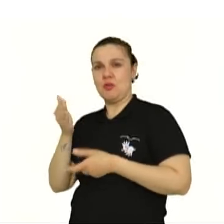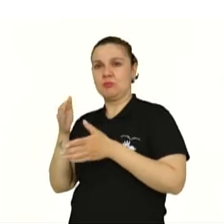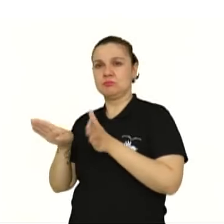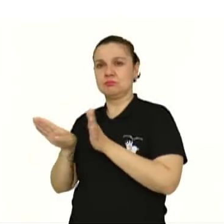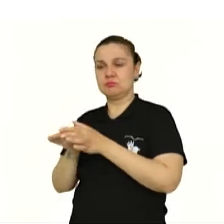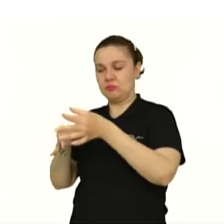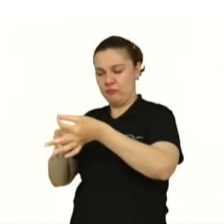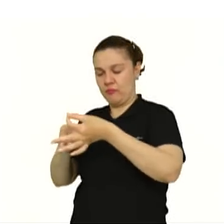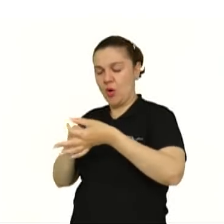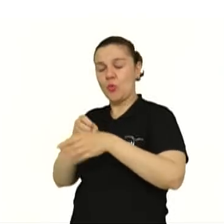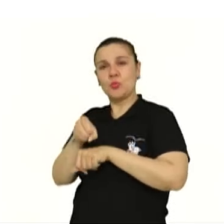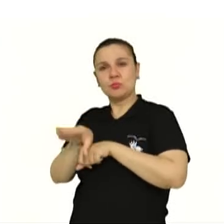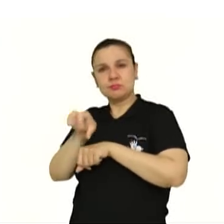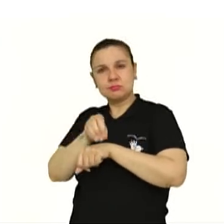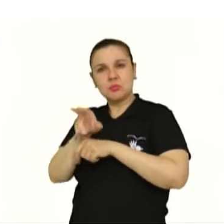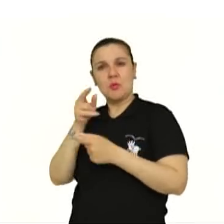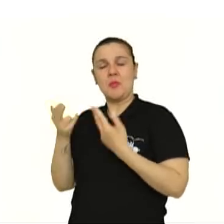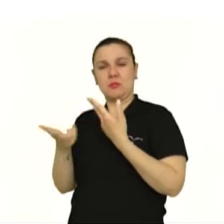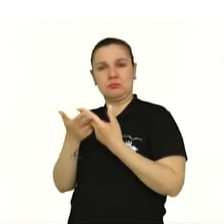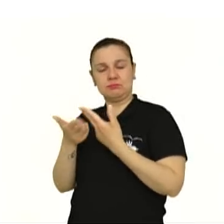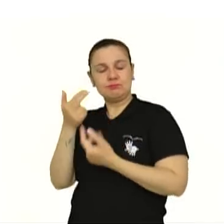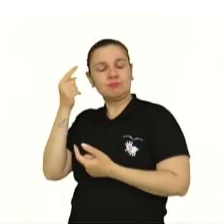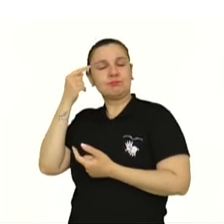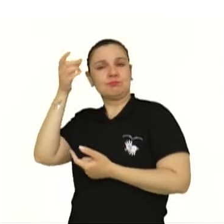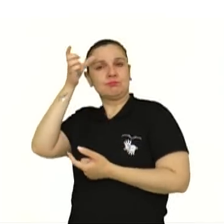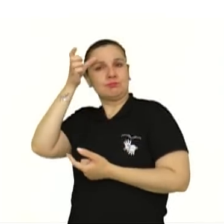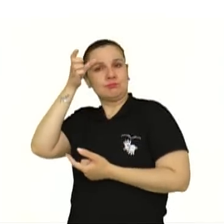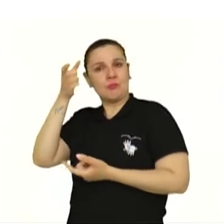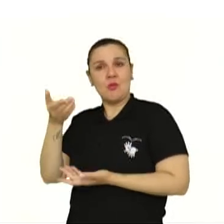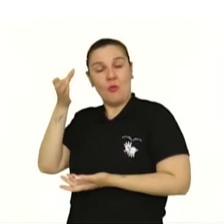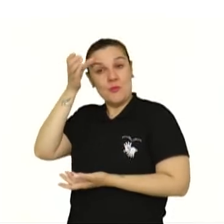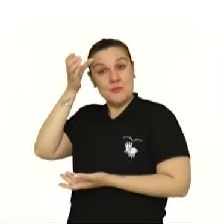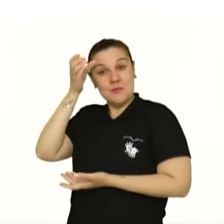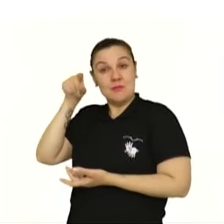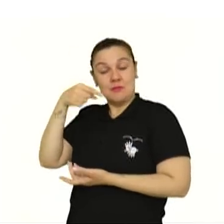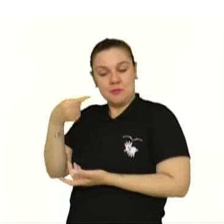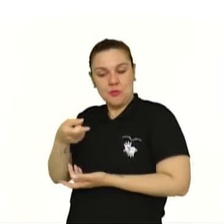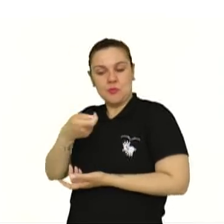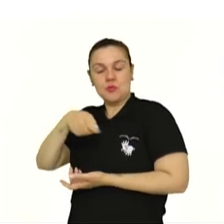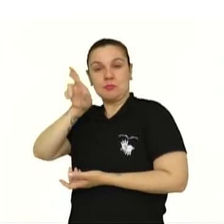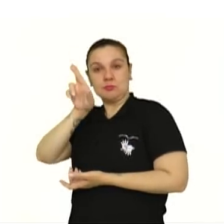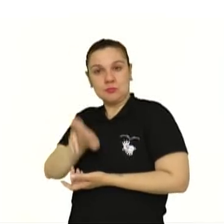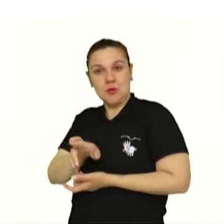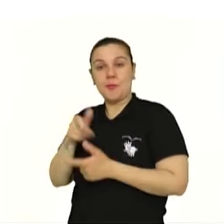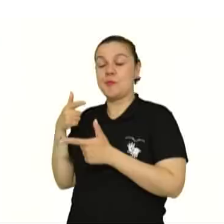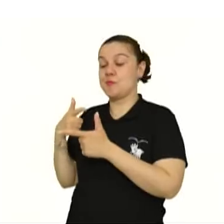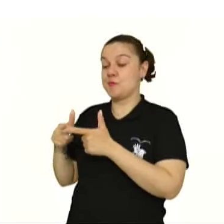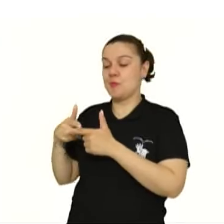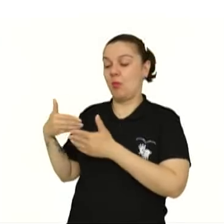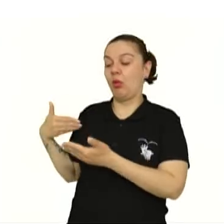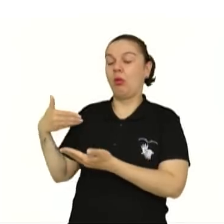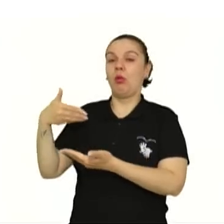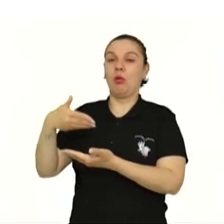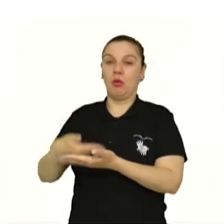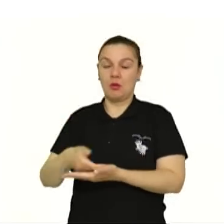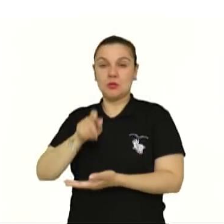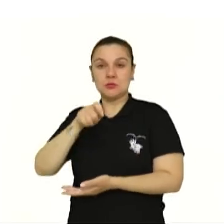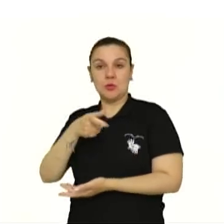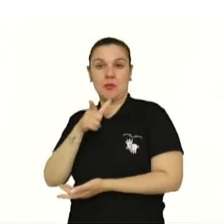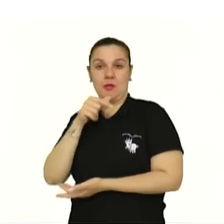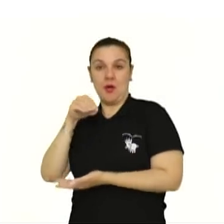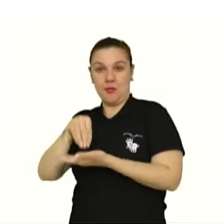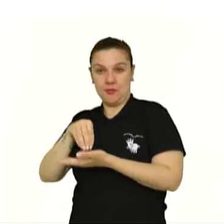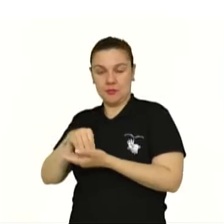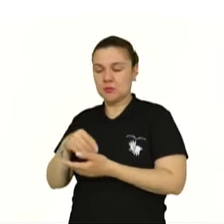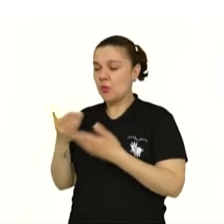traziam algumas dicas para o consumo consciente, em razão dessa histórica crise hídrica. Como